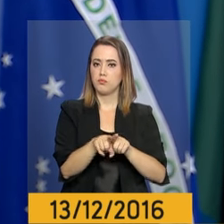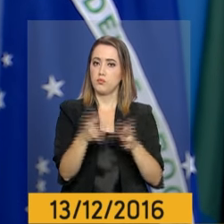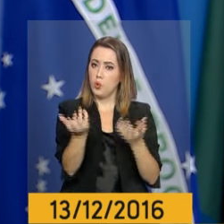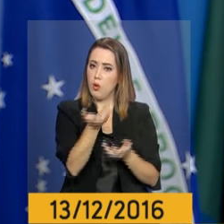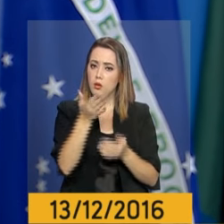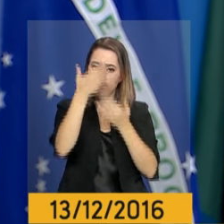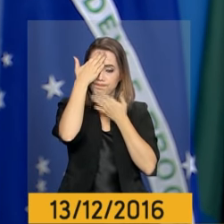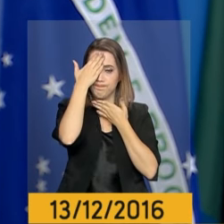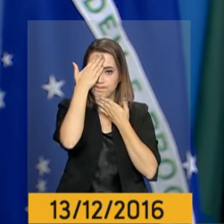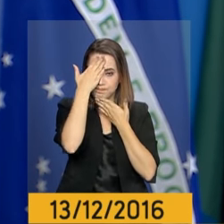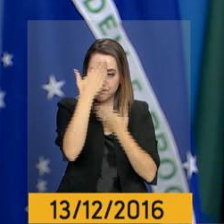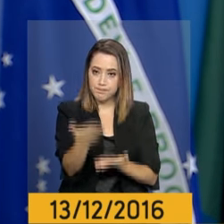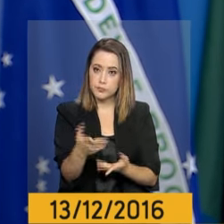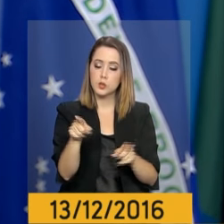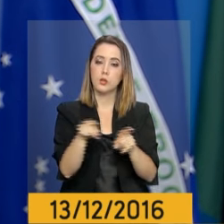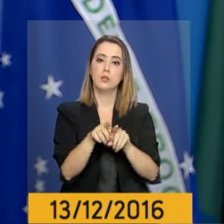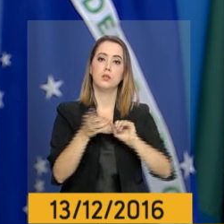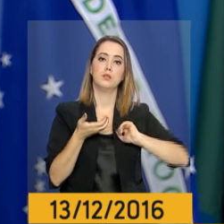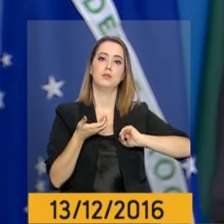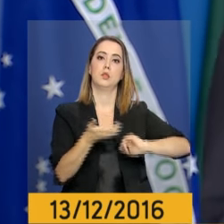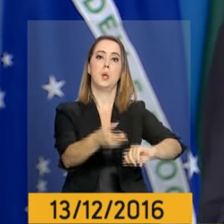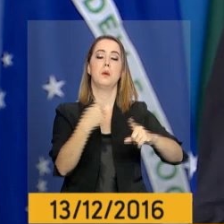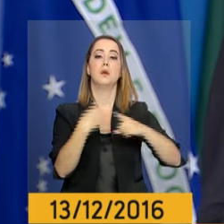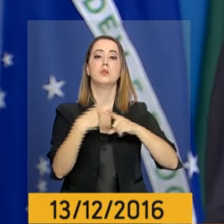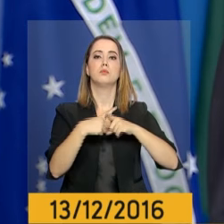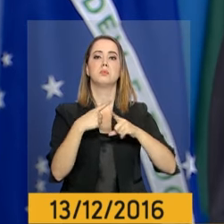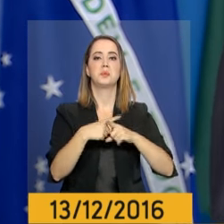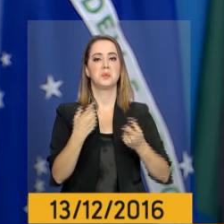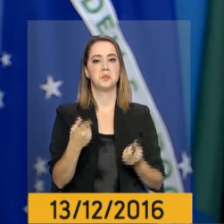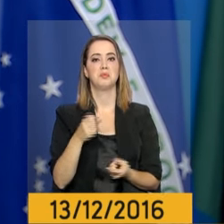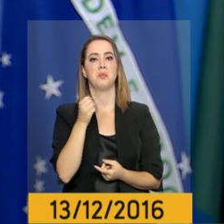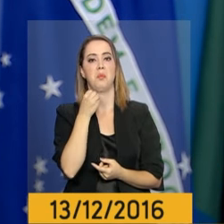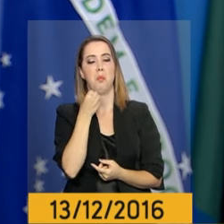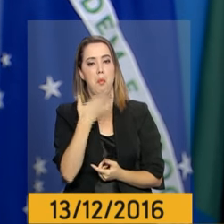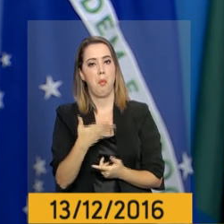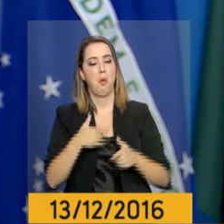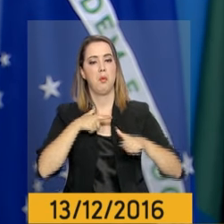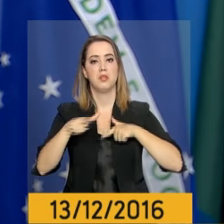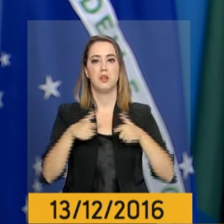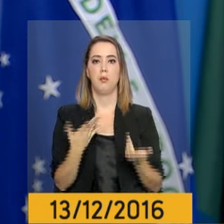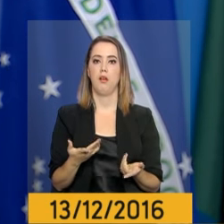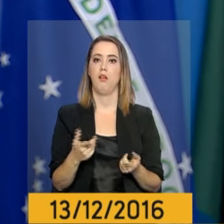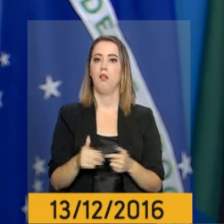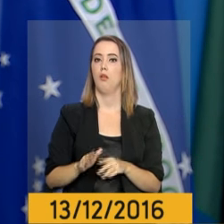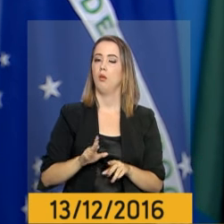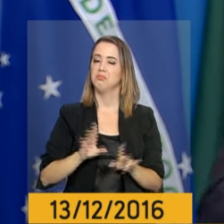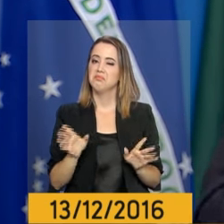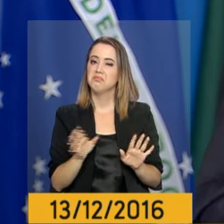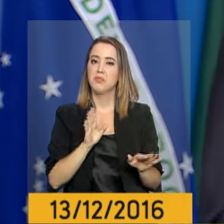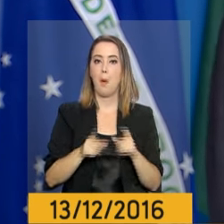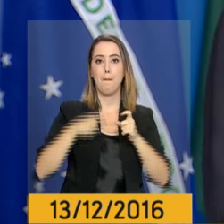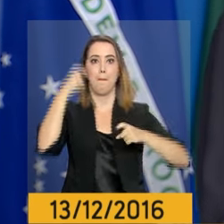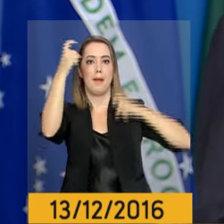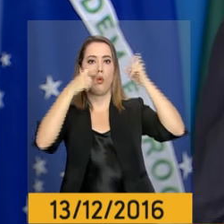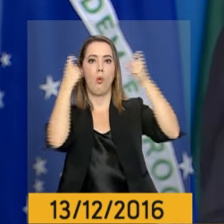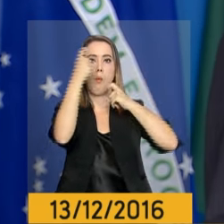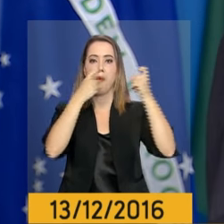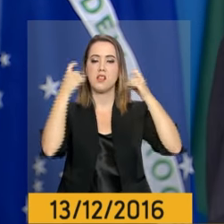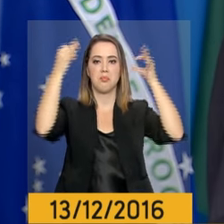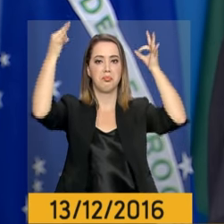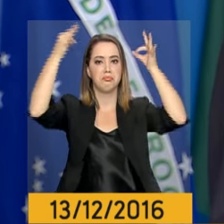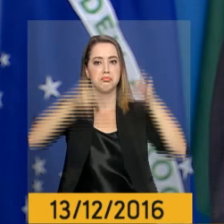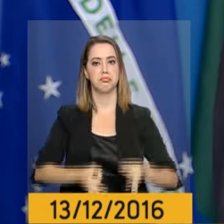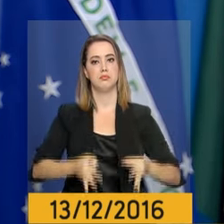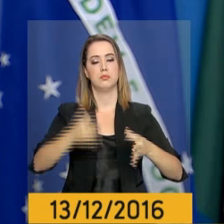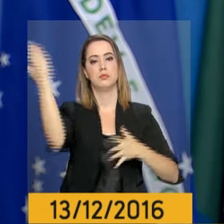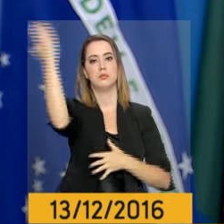Congresso Nacional. Congresso Nacional foi de uma competência, aliás, melhor me expressando, com uma preocupação absoluta com